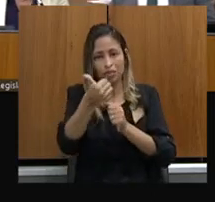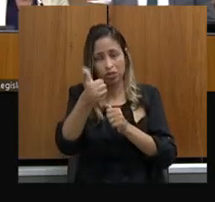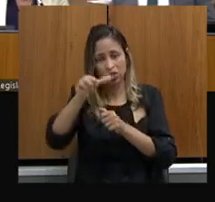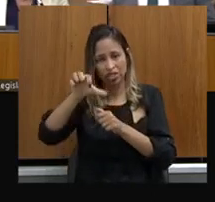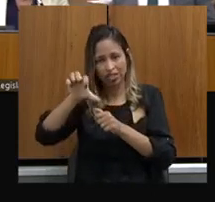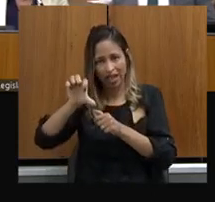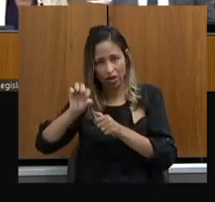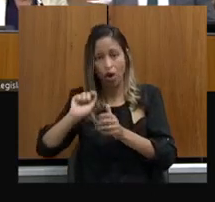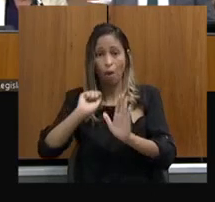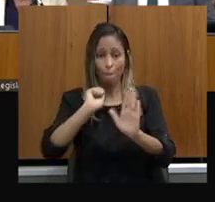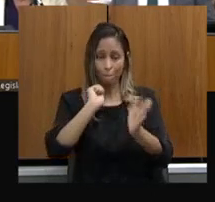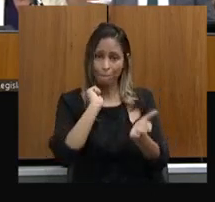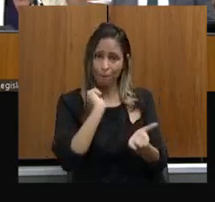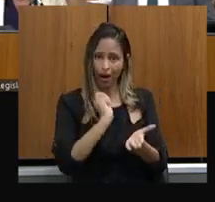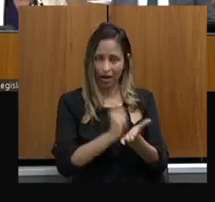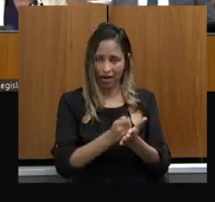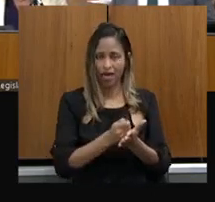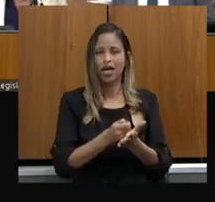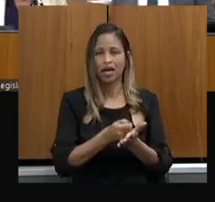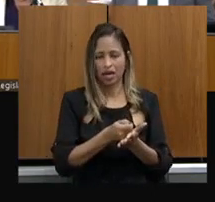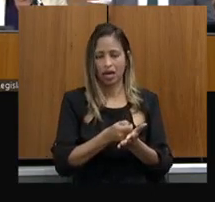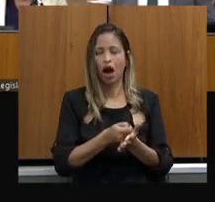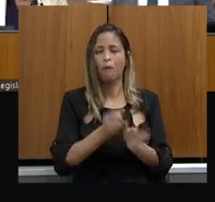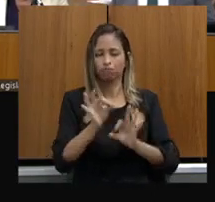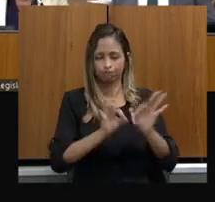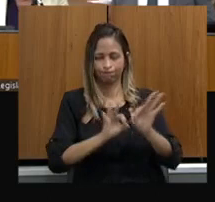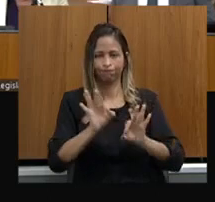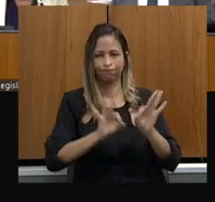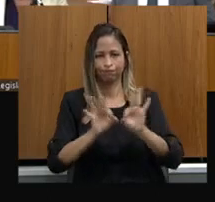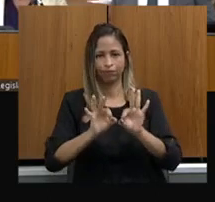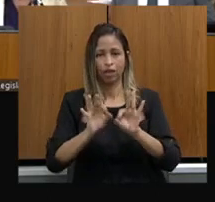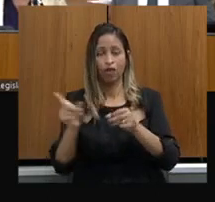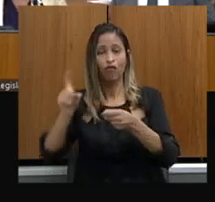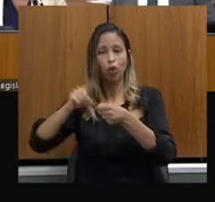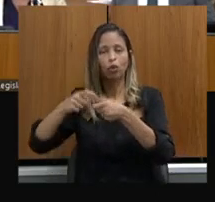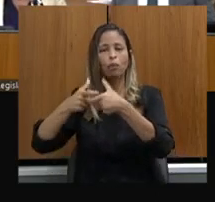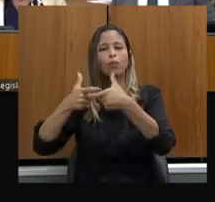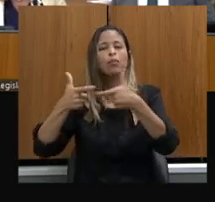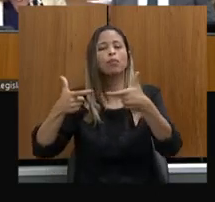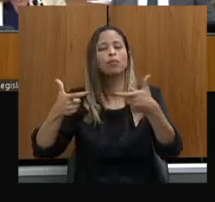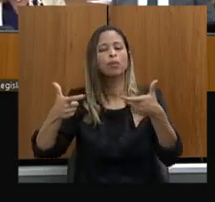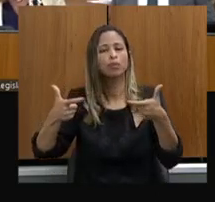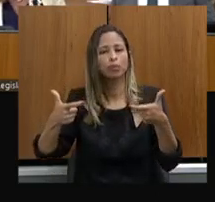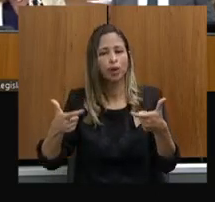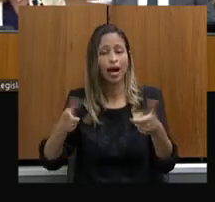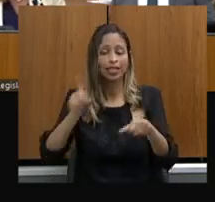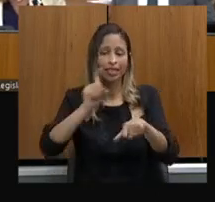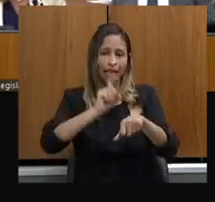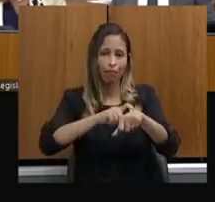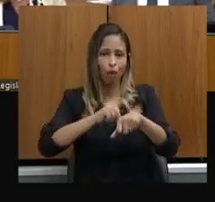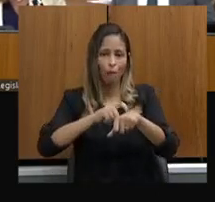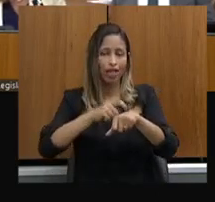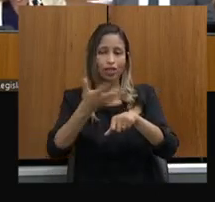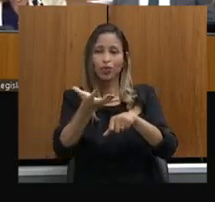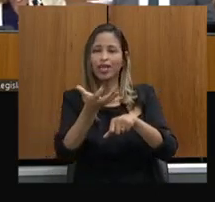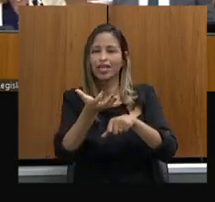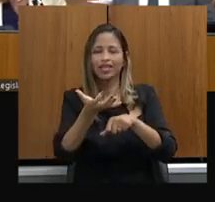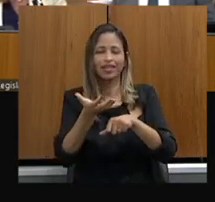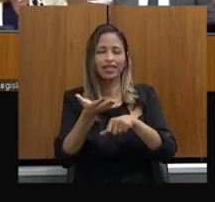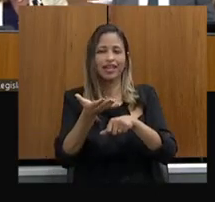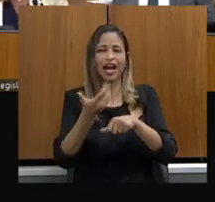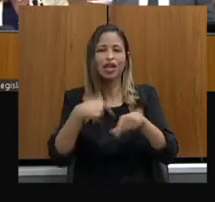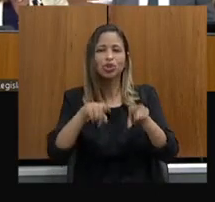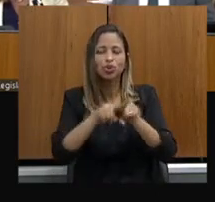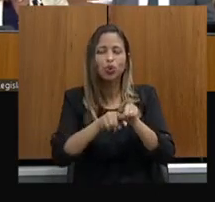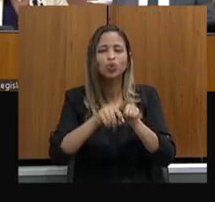nós quitando esse passivo o pagamento foi regularizado e a rede voltou a crescer até aquele momento Ninguém queria credenciar